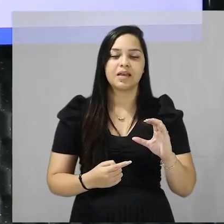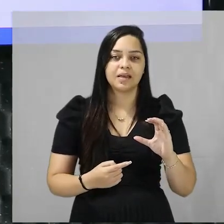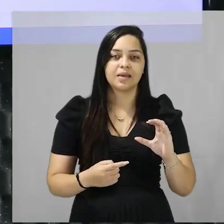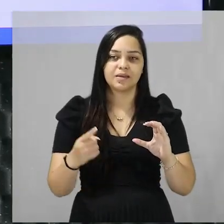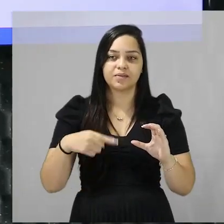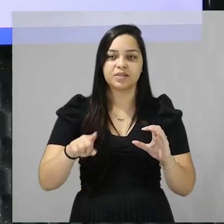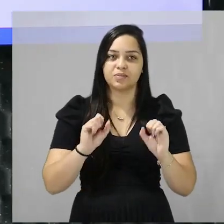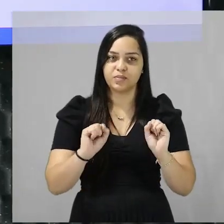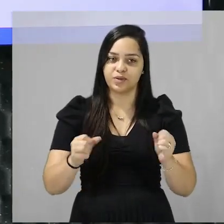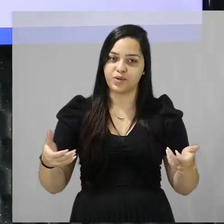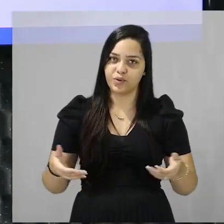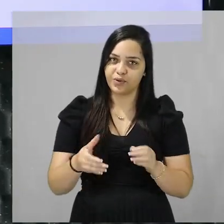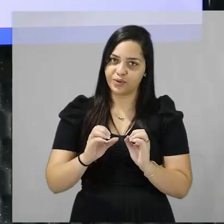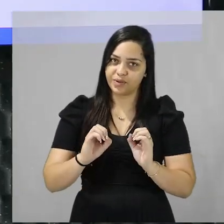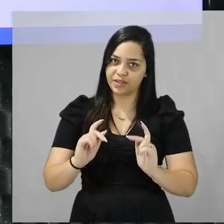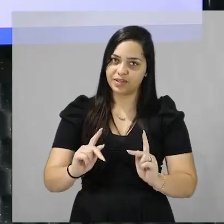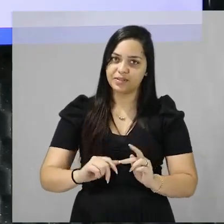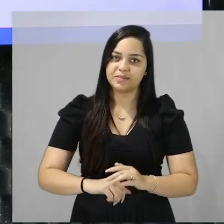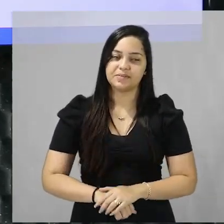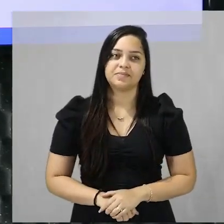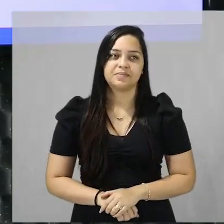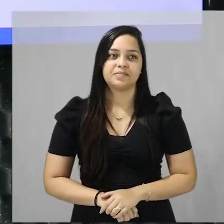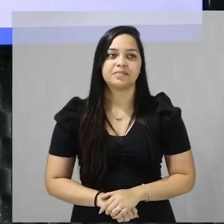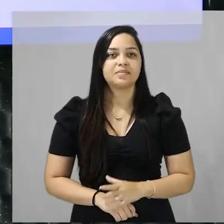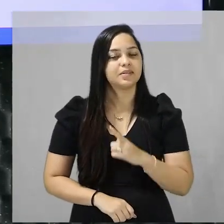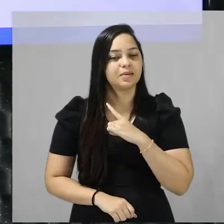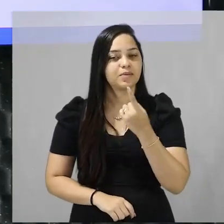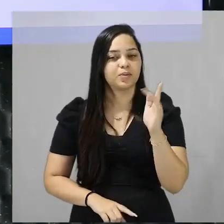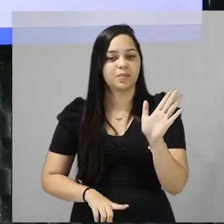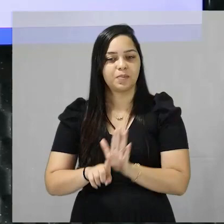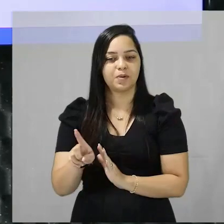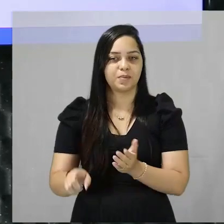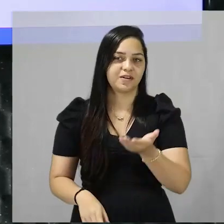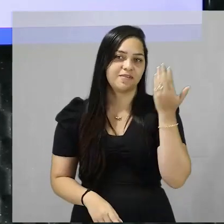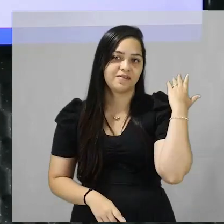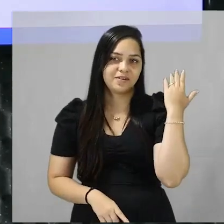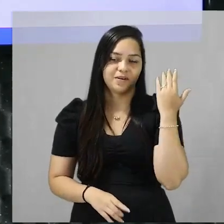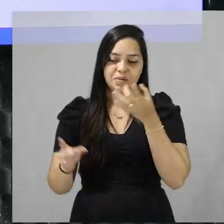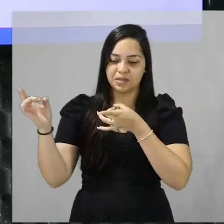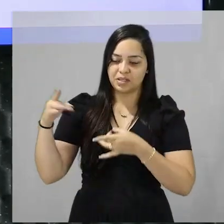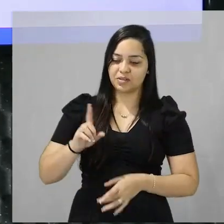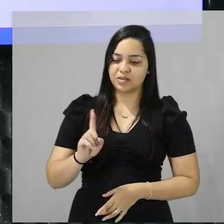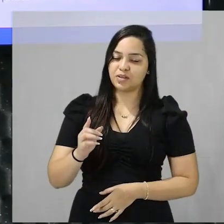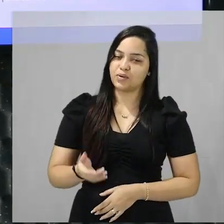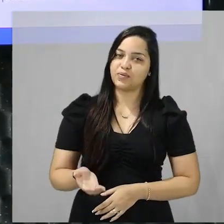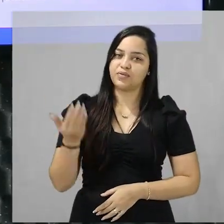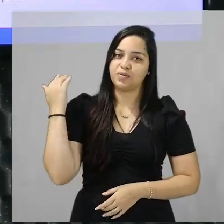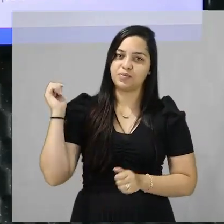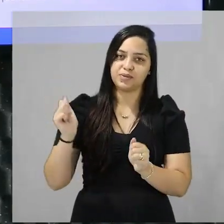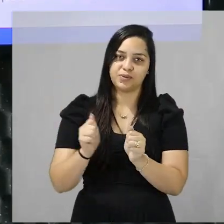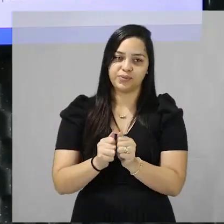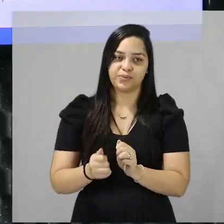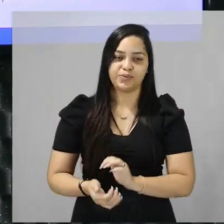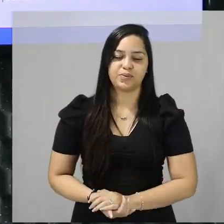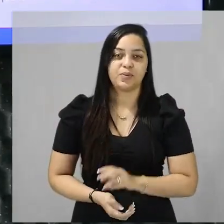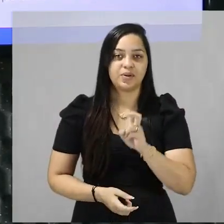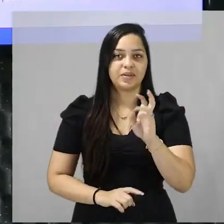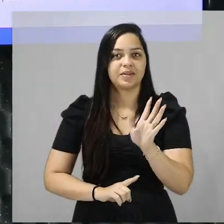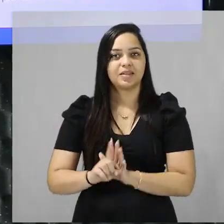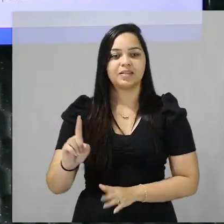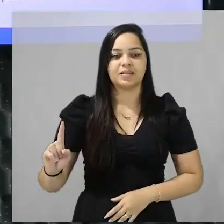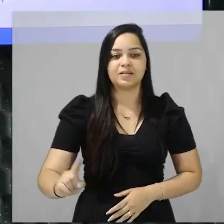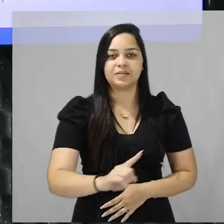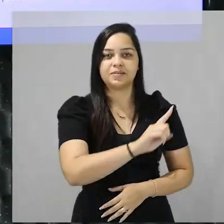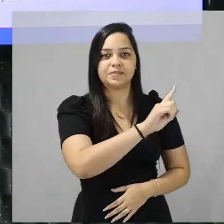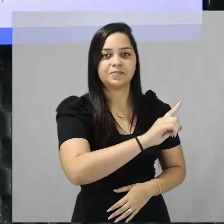para você nesse caso, correto? Vamos lá? Tem mais uma aqui para a gente, não me deixa sozinho, vem comigo. Olha só,